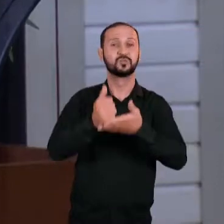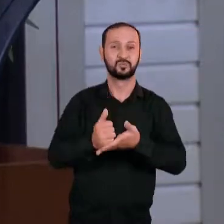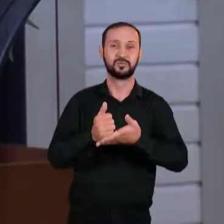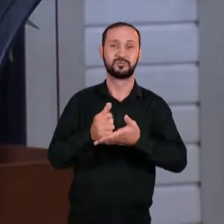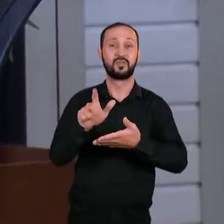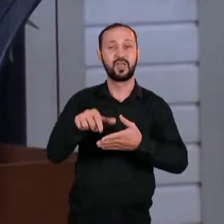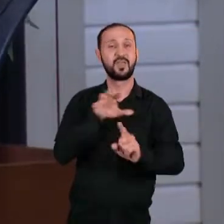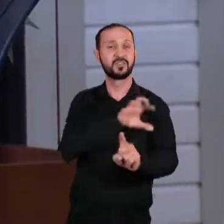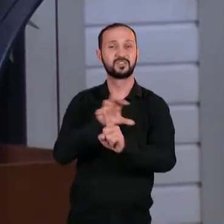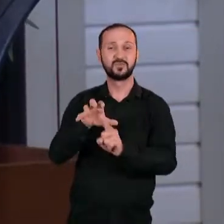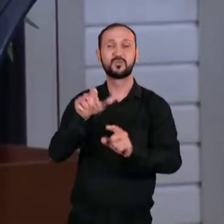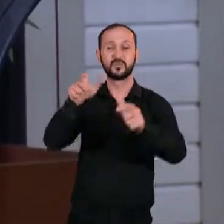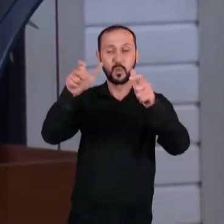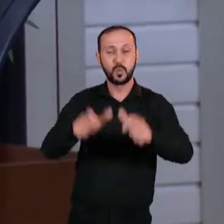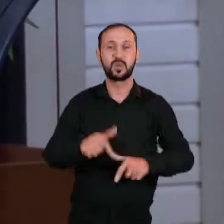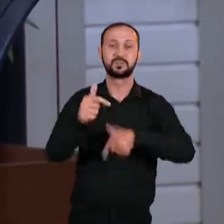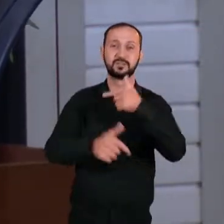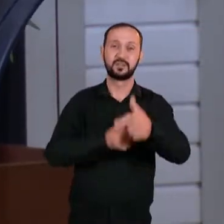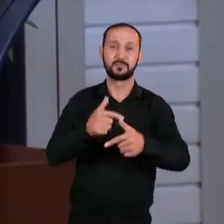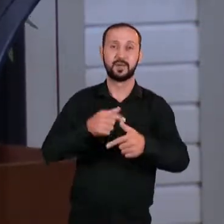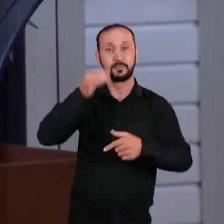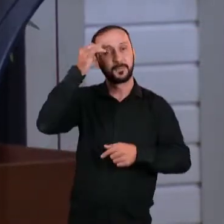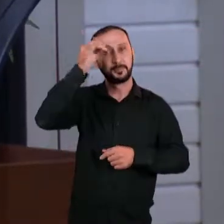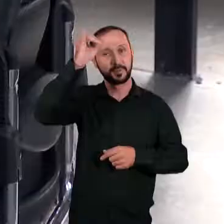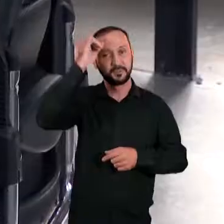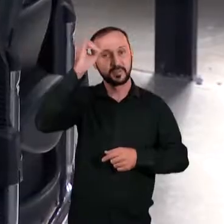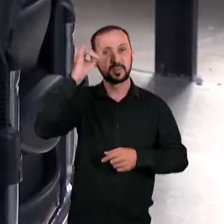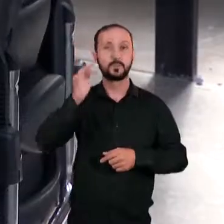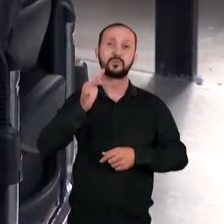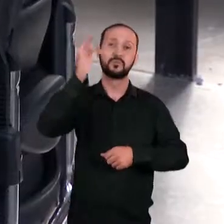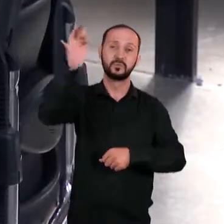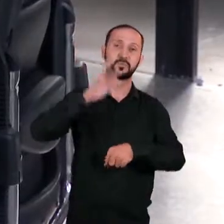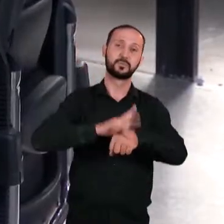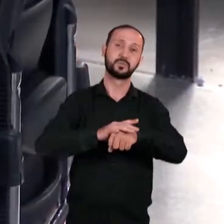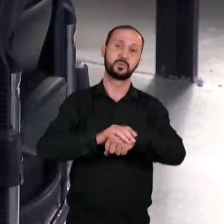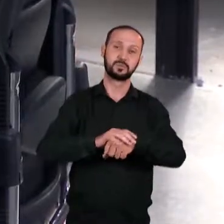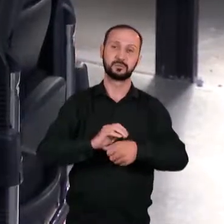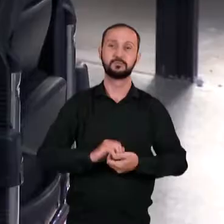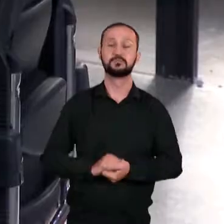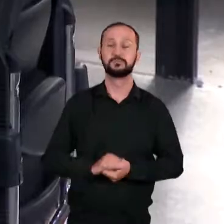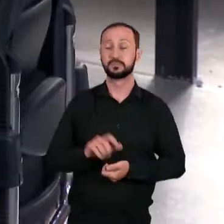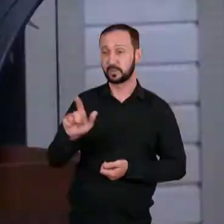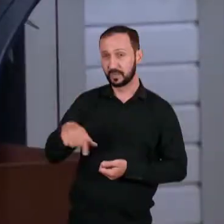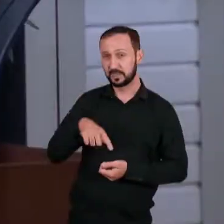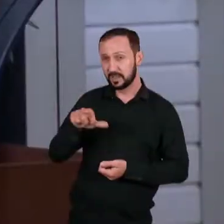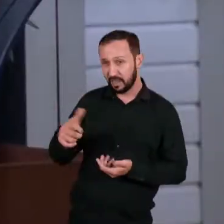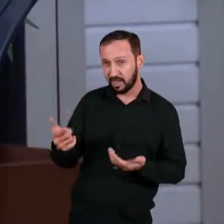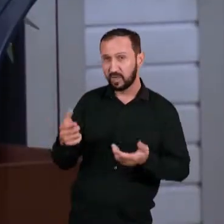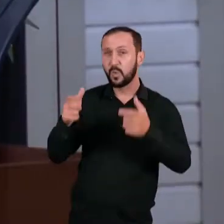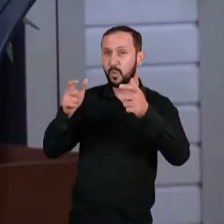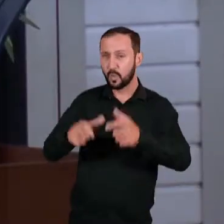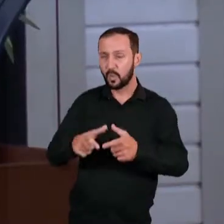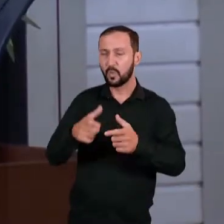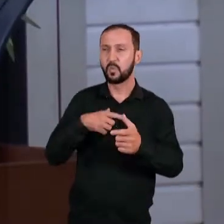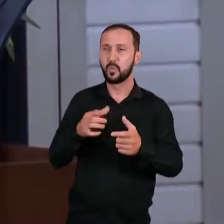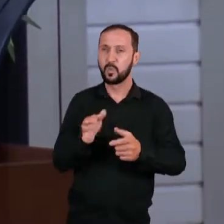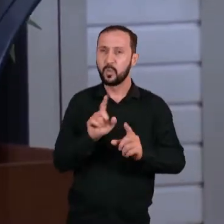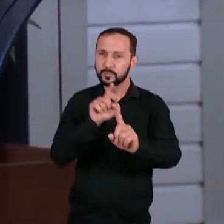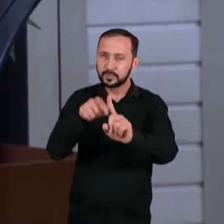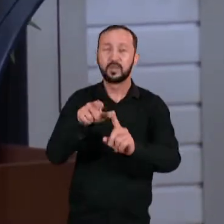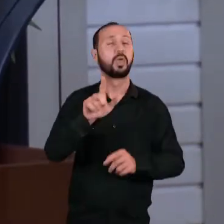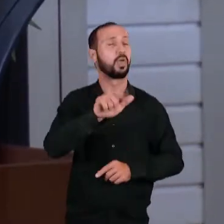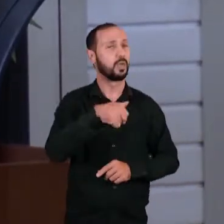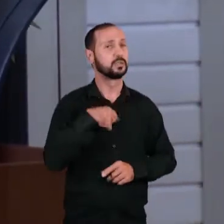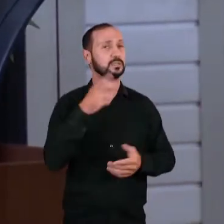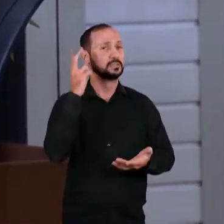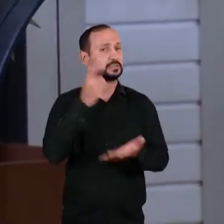ambiente para diminuir a chance das pessoas virem a adoecer no trabalho. Esse é o caminho, então? Esse é o caminho. Daqui para frente, cada vez mais se fala